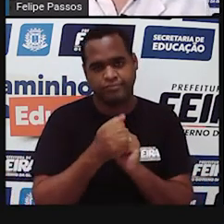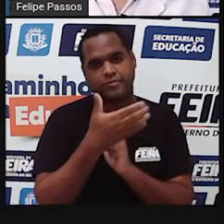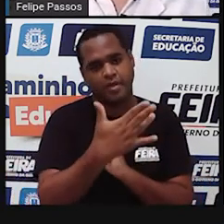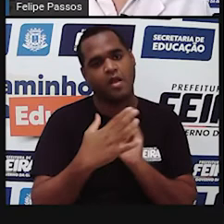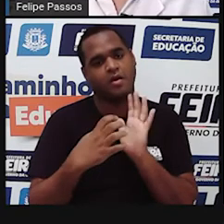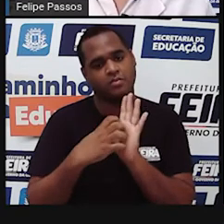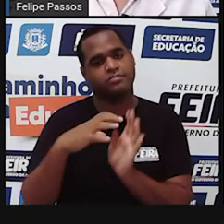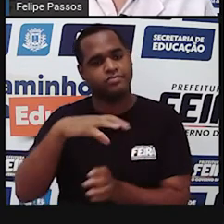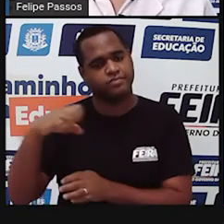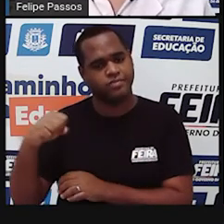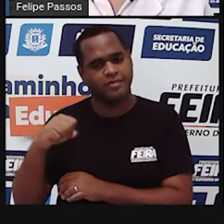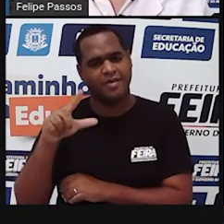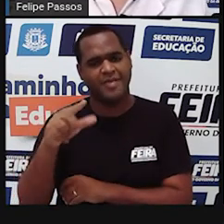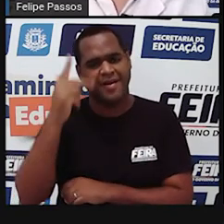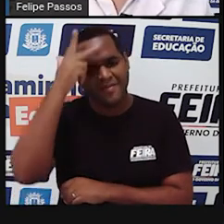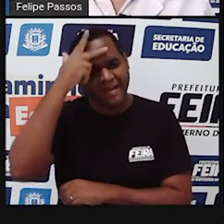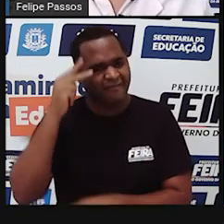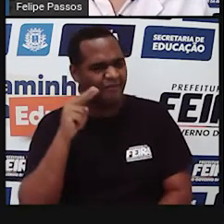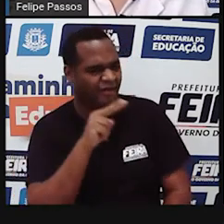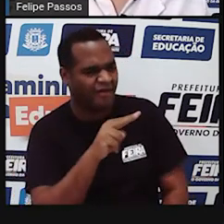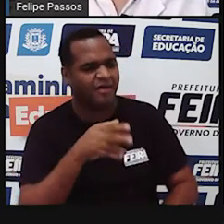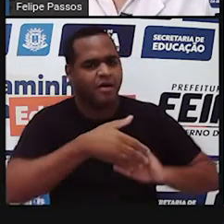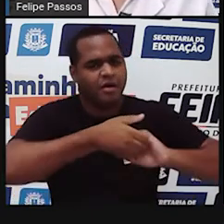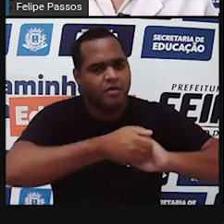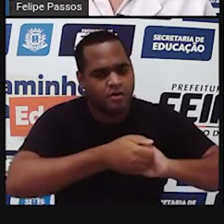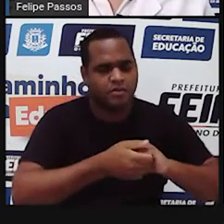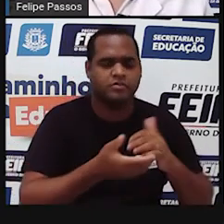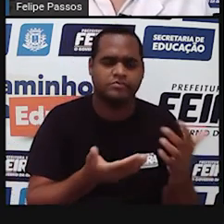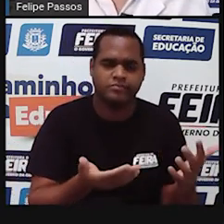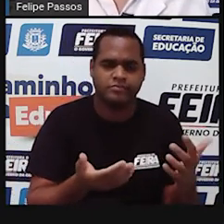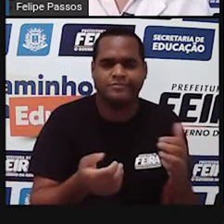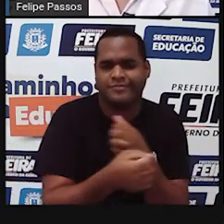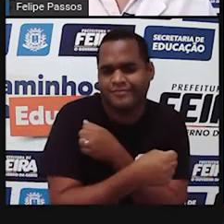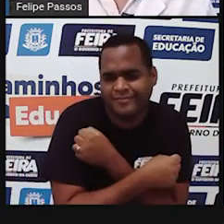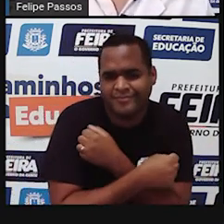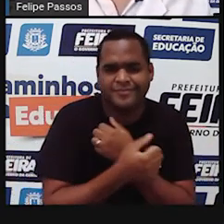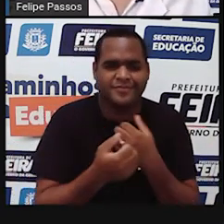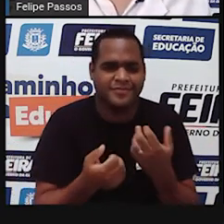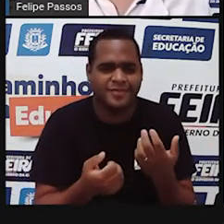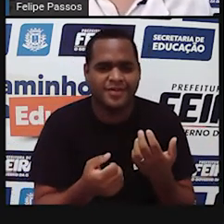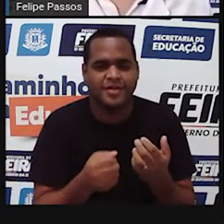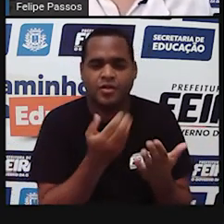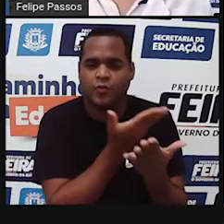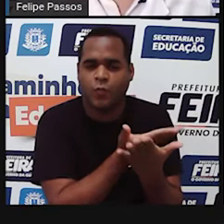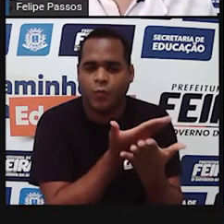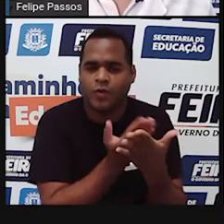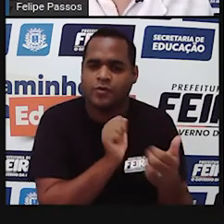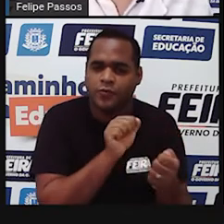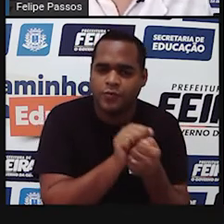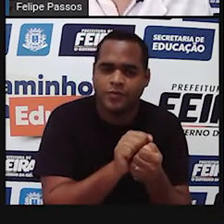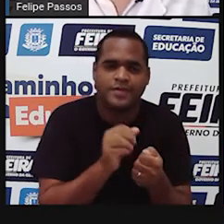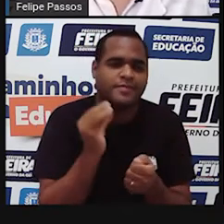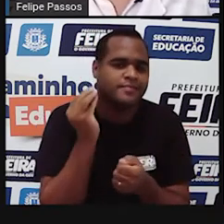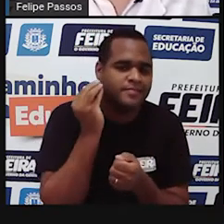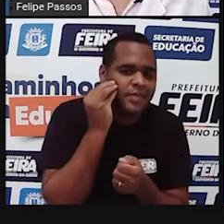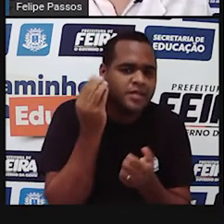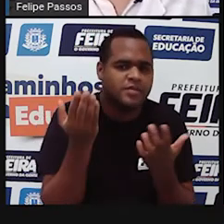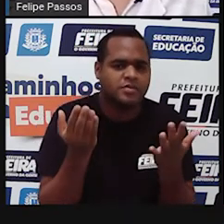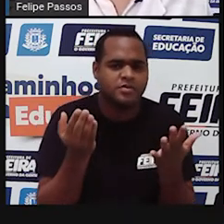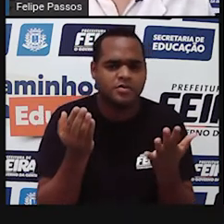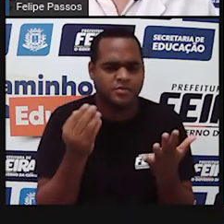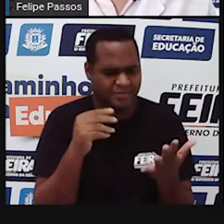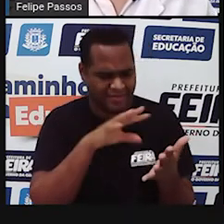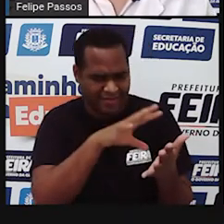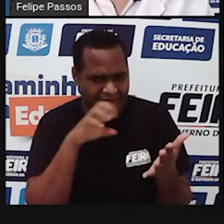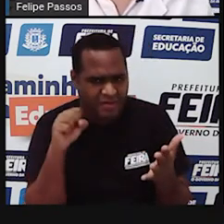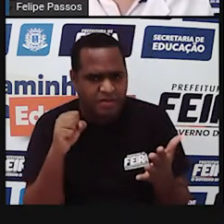ser transmitida. Então, você apertar a mão, você conviver, você brincar, você estudar com alguém com HIV, não vai lhe atingir.